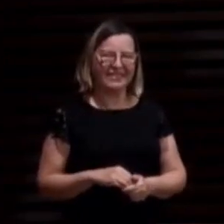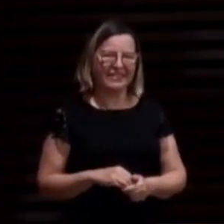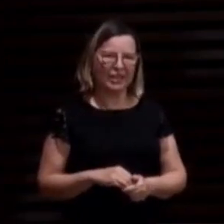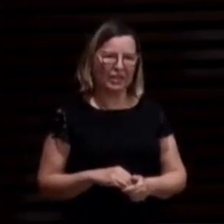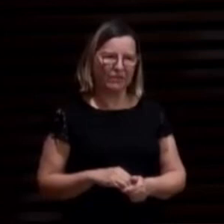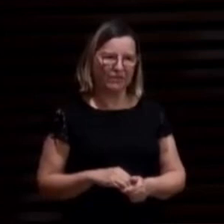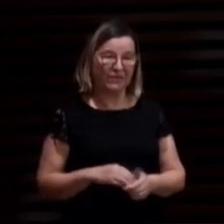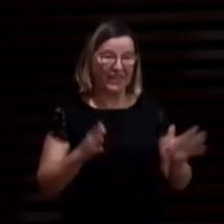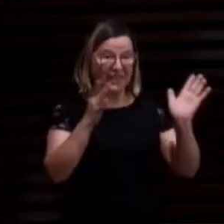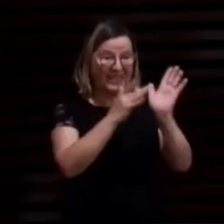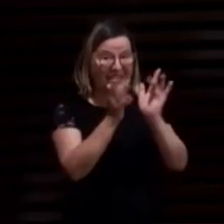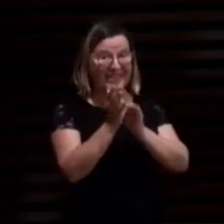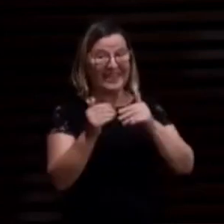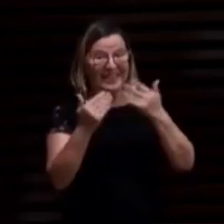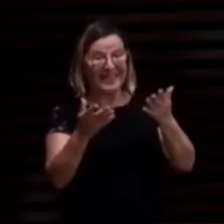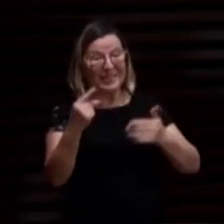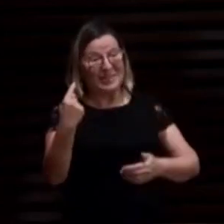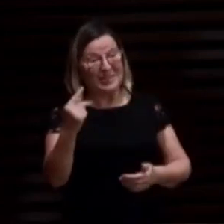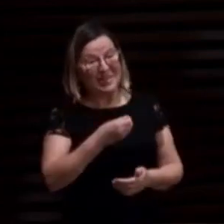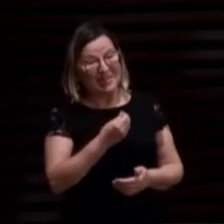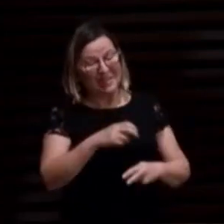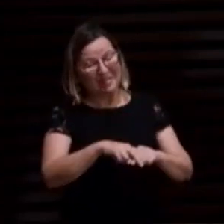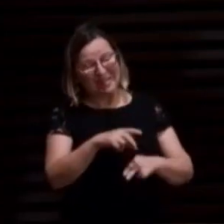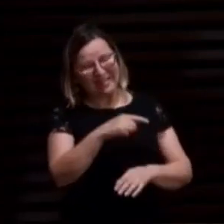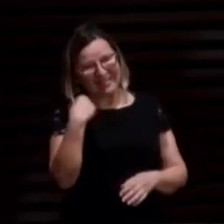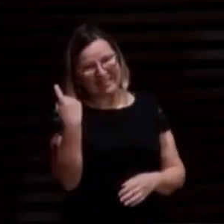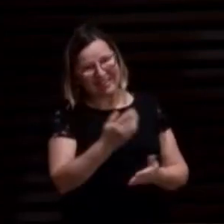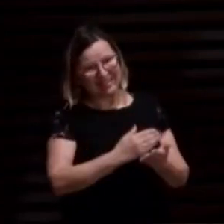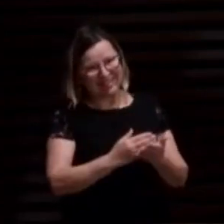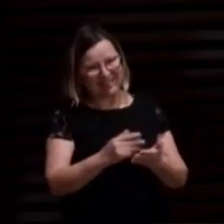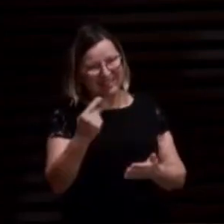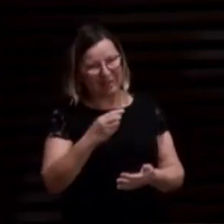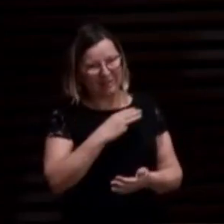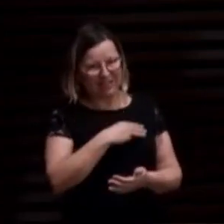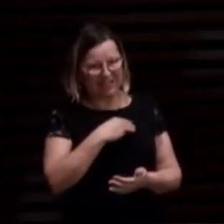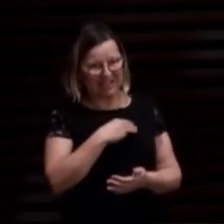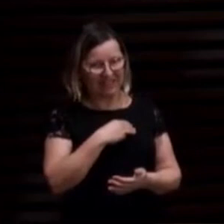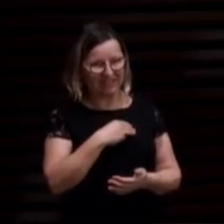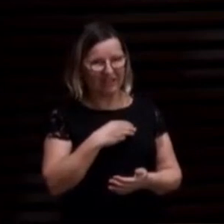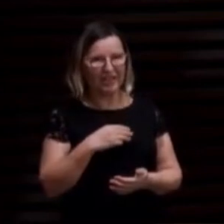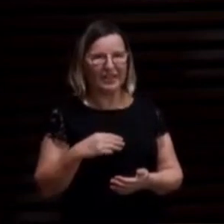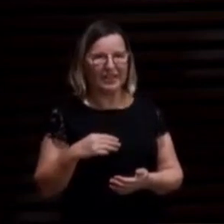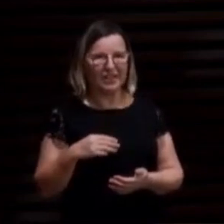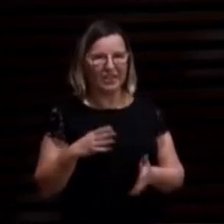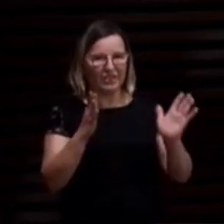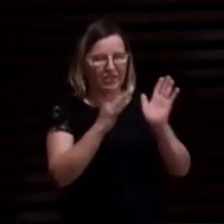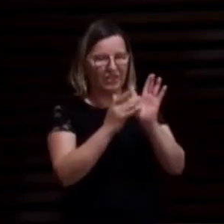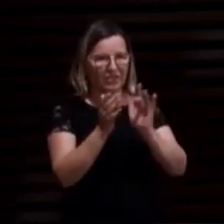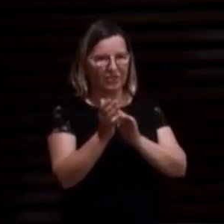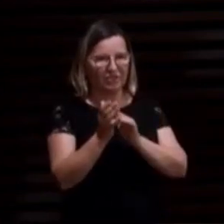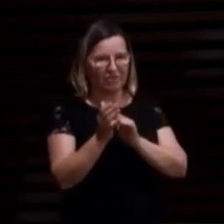Ele deu a sua vida por nós. No início do seu ministério, Jesus não estava disposto a se tornar um